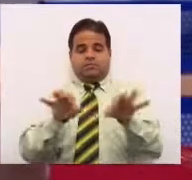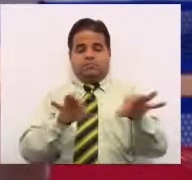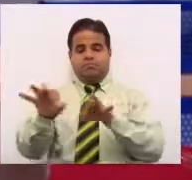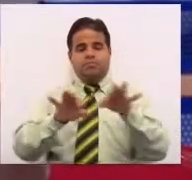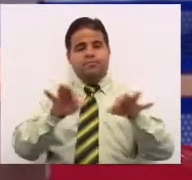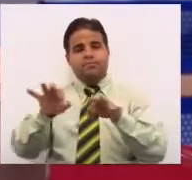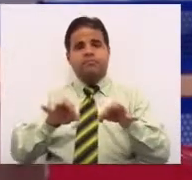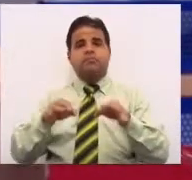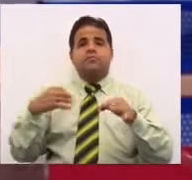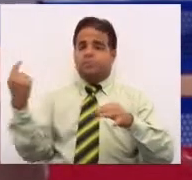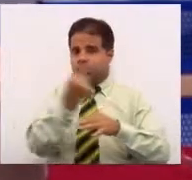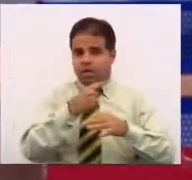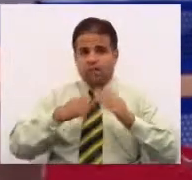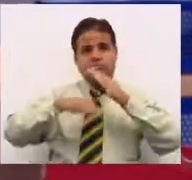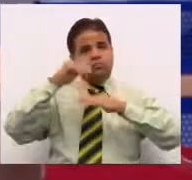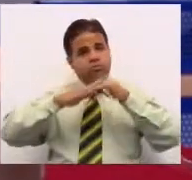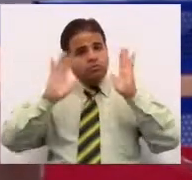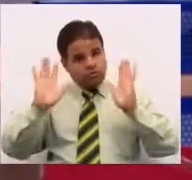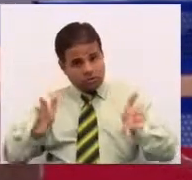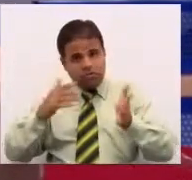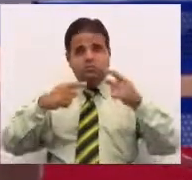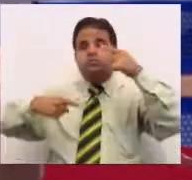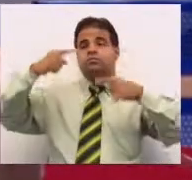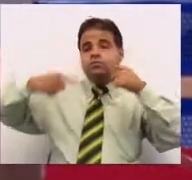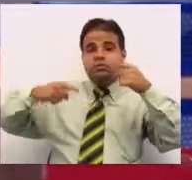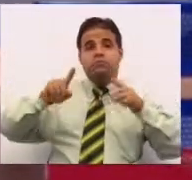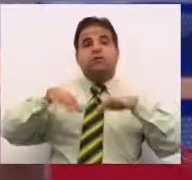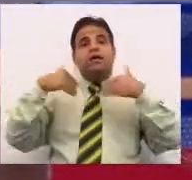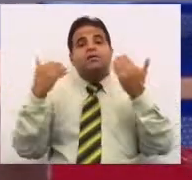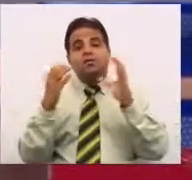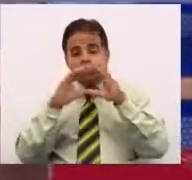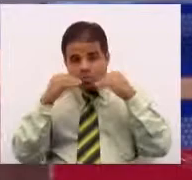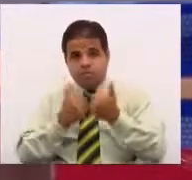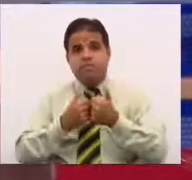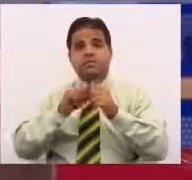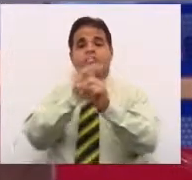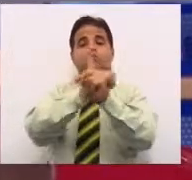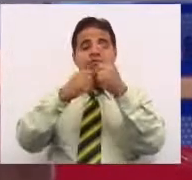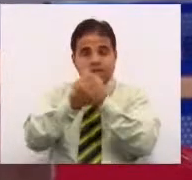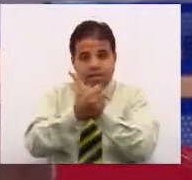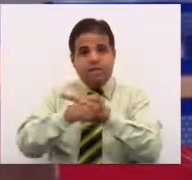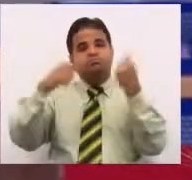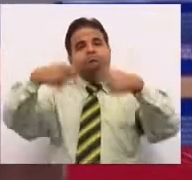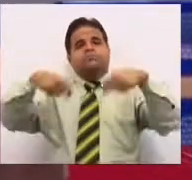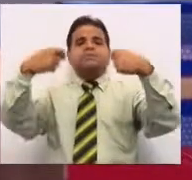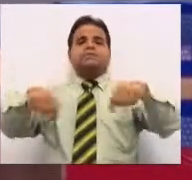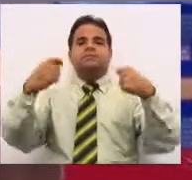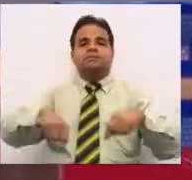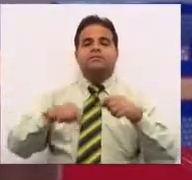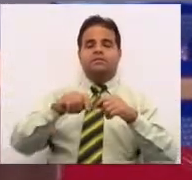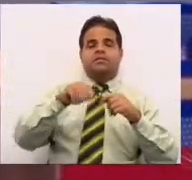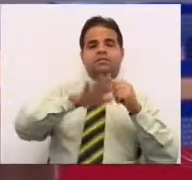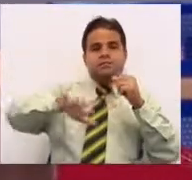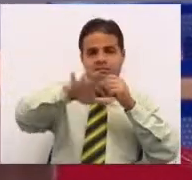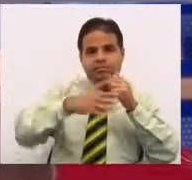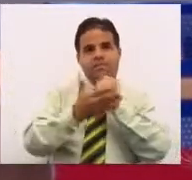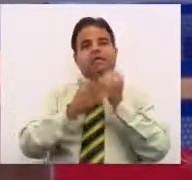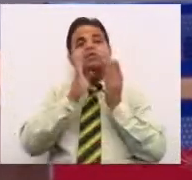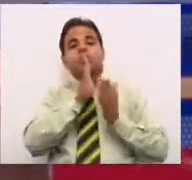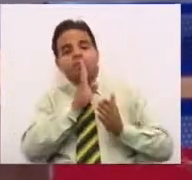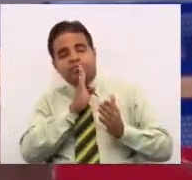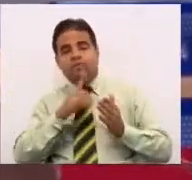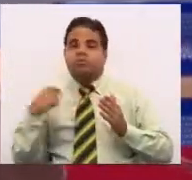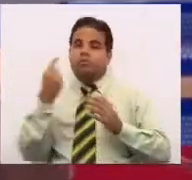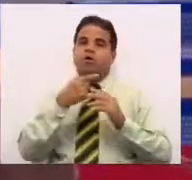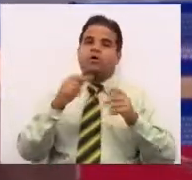diretor que está no executivo, já estão discutindo no executivo, mas nossa comissão e a sociedade, ela precisa estar embasada de conhecimento. É por isso que